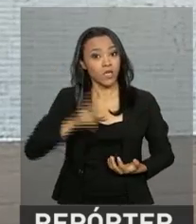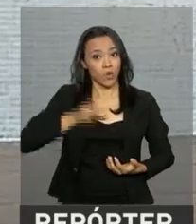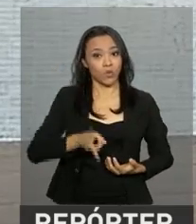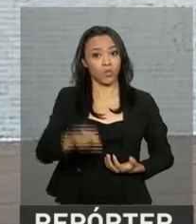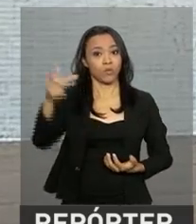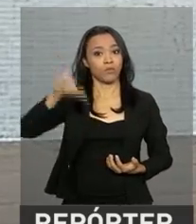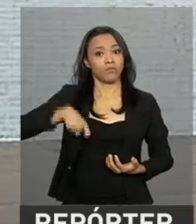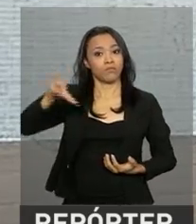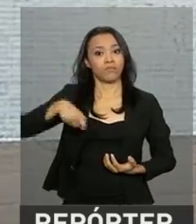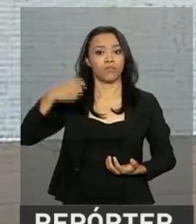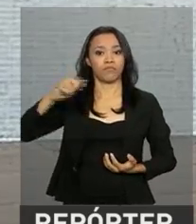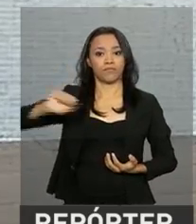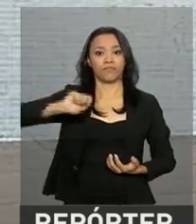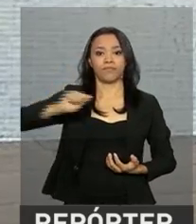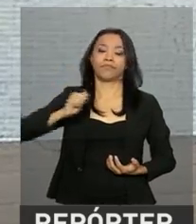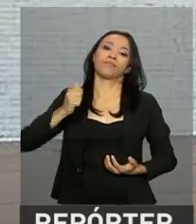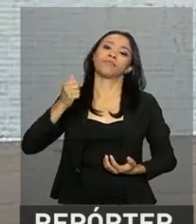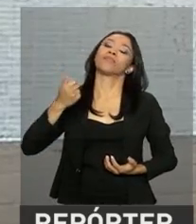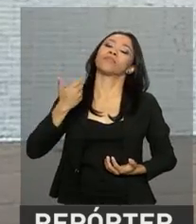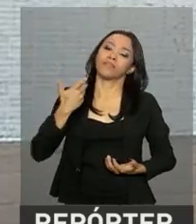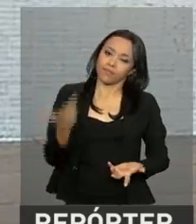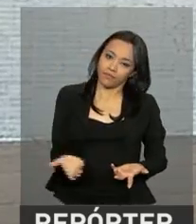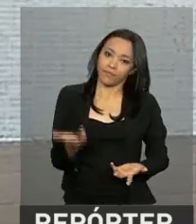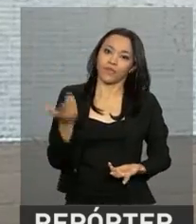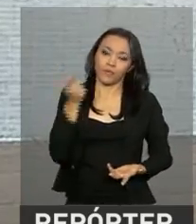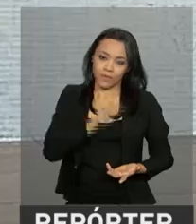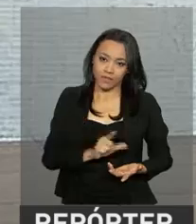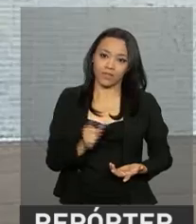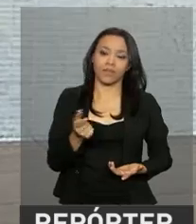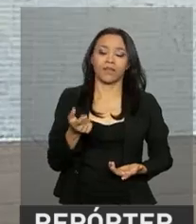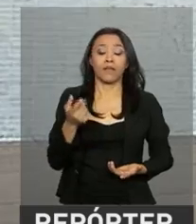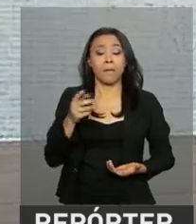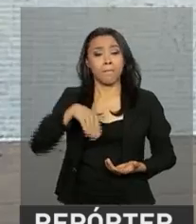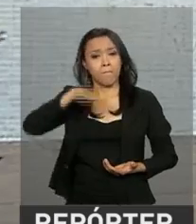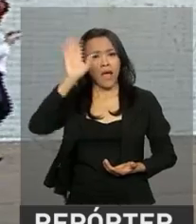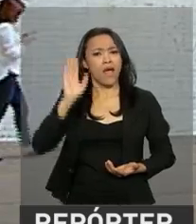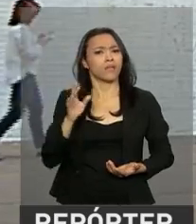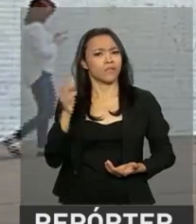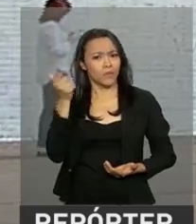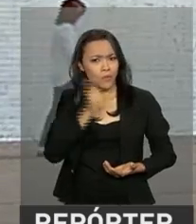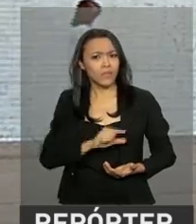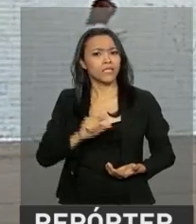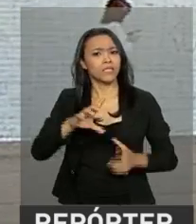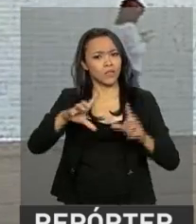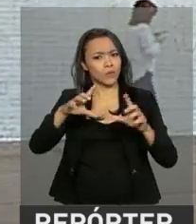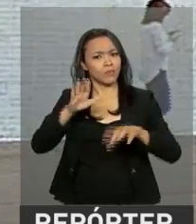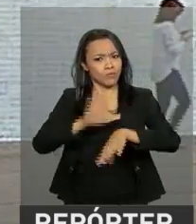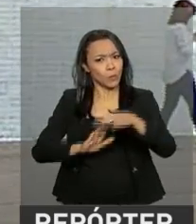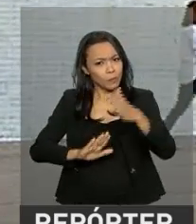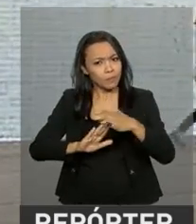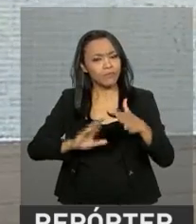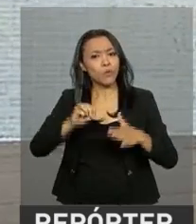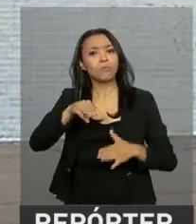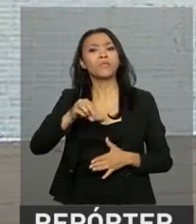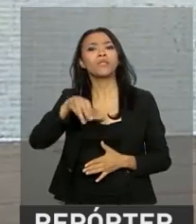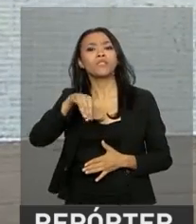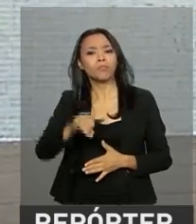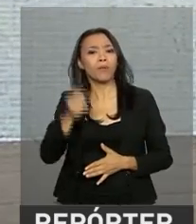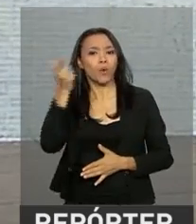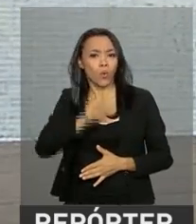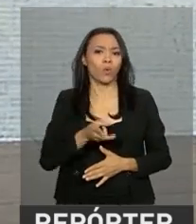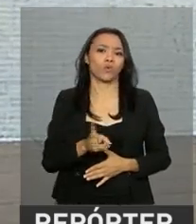benefício mais de 96% dos jovens cumpriram a frequência mínima para continuar recebendo o